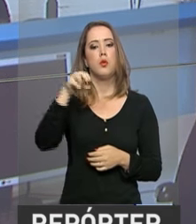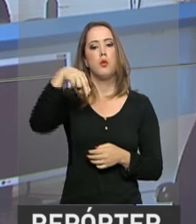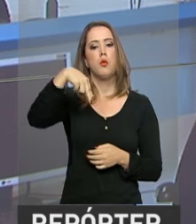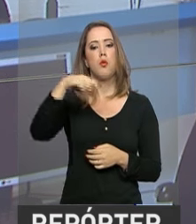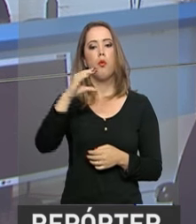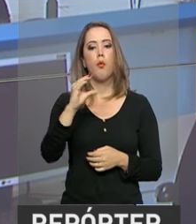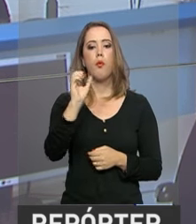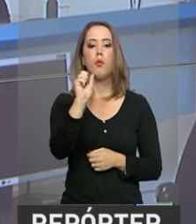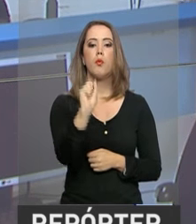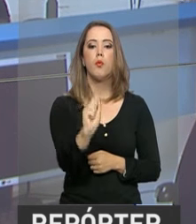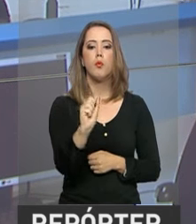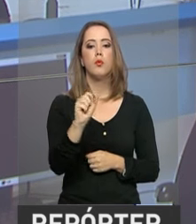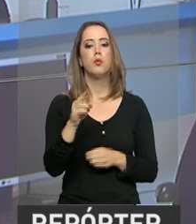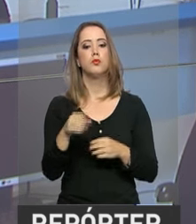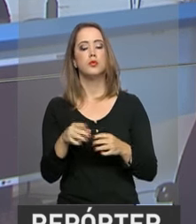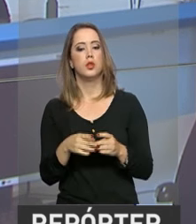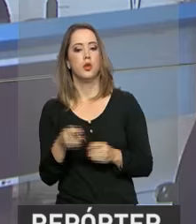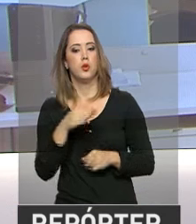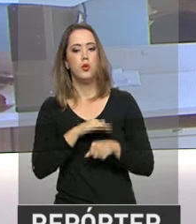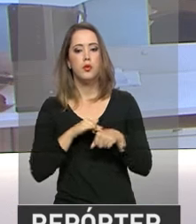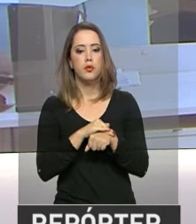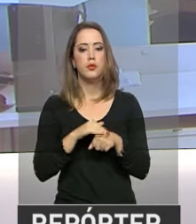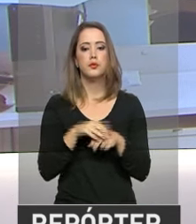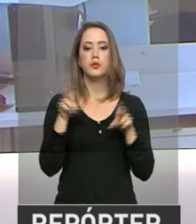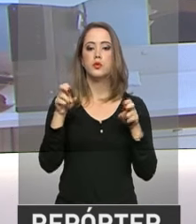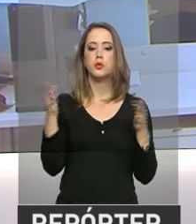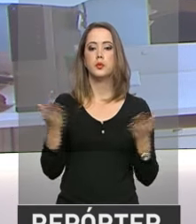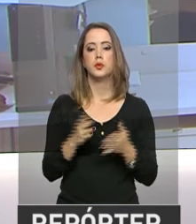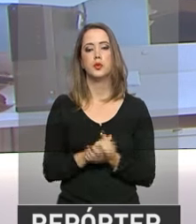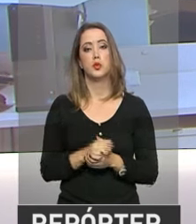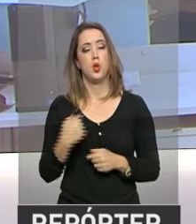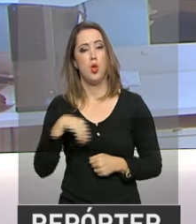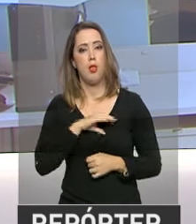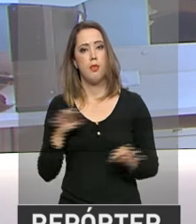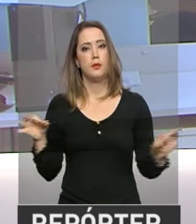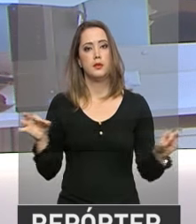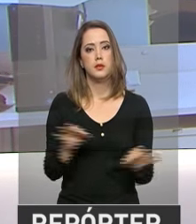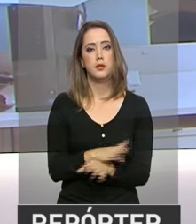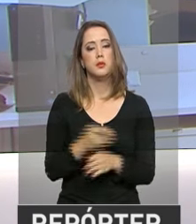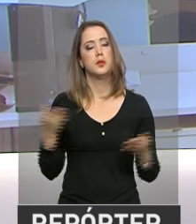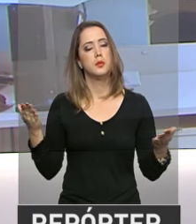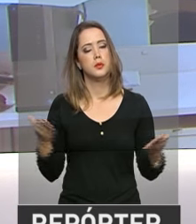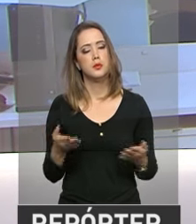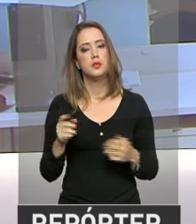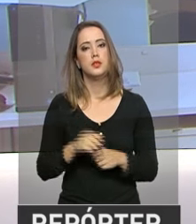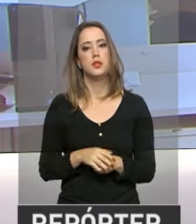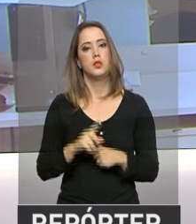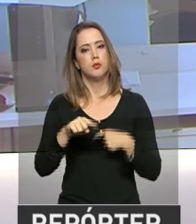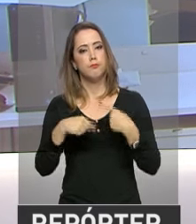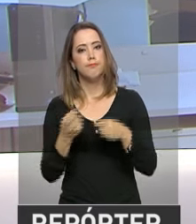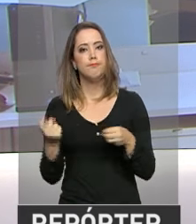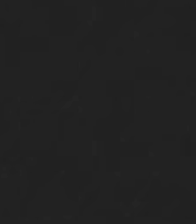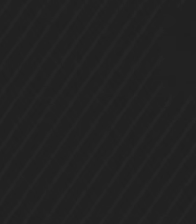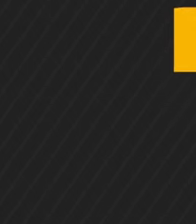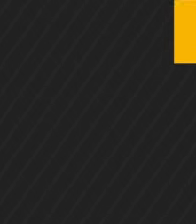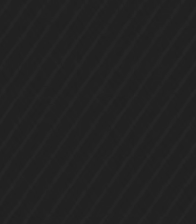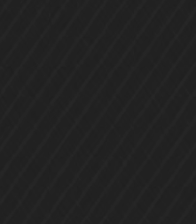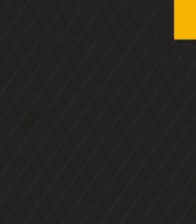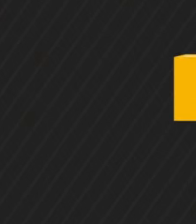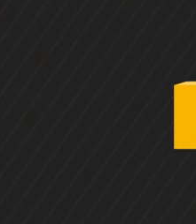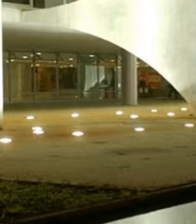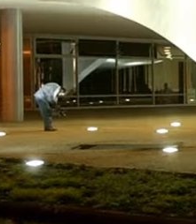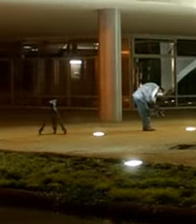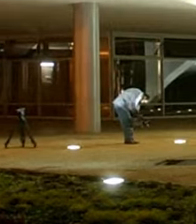Rio de Janeiro debatem o tema hoje. Nós ficamos por aqui, voltamos a qualquer momento com outras informações.